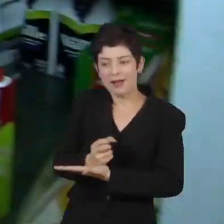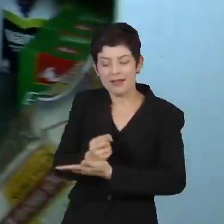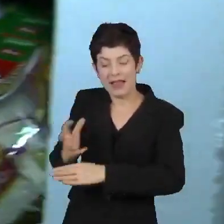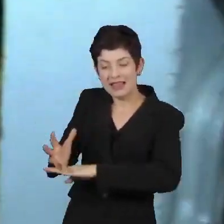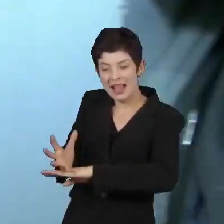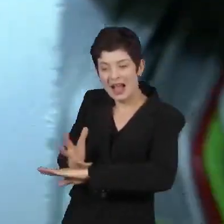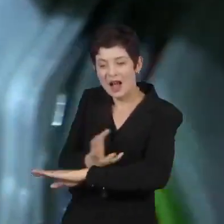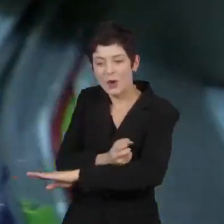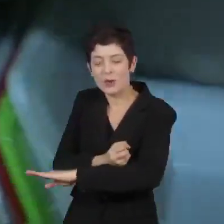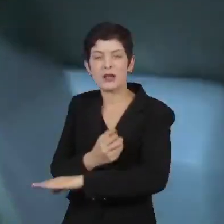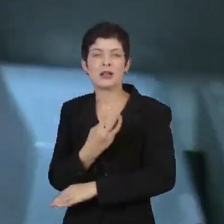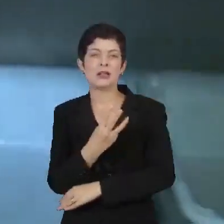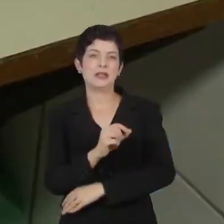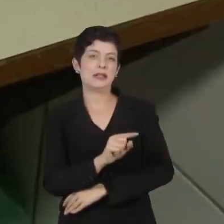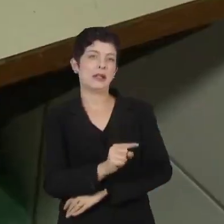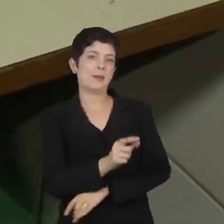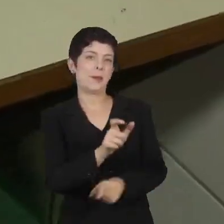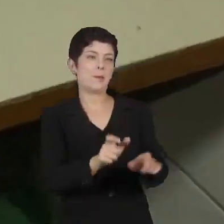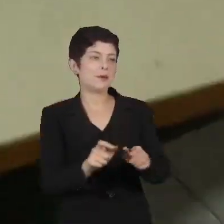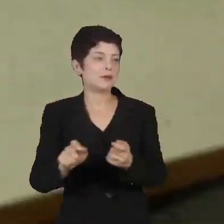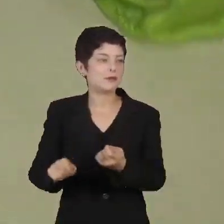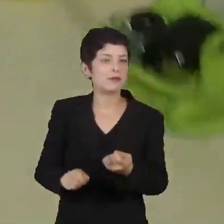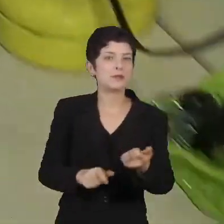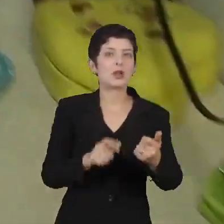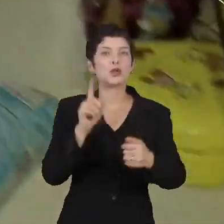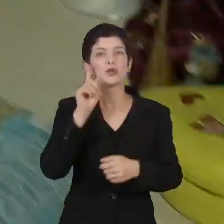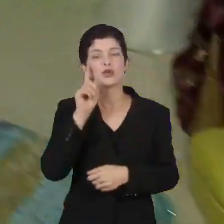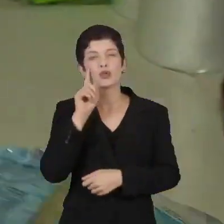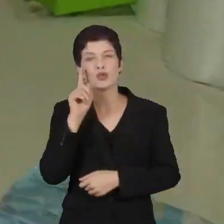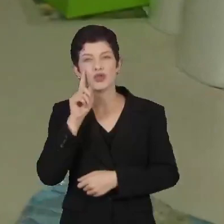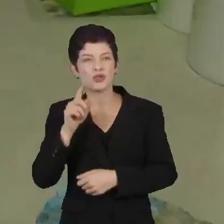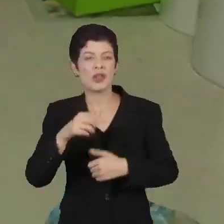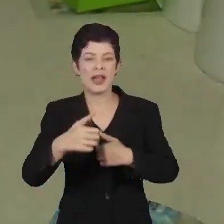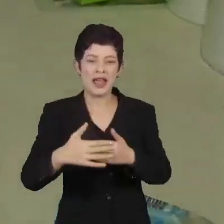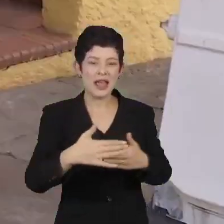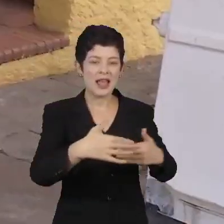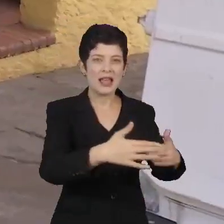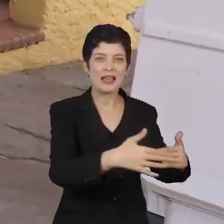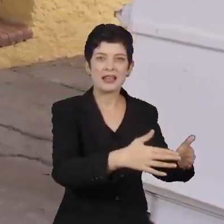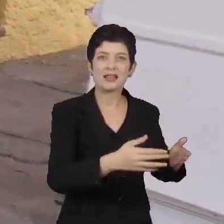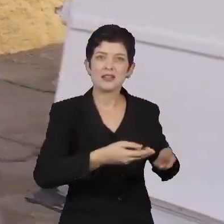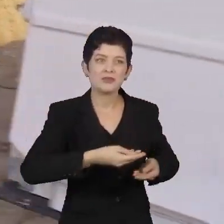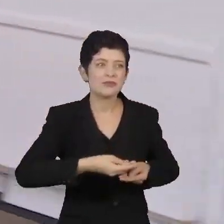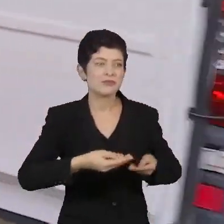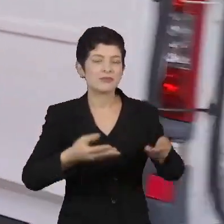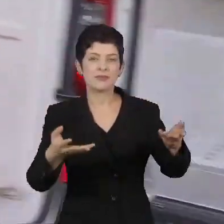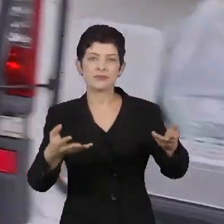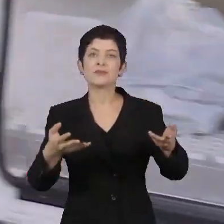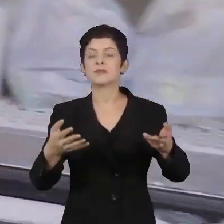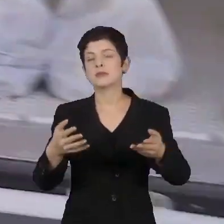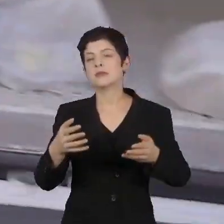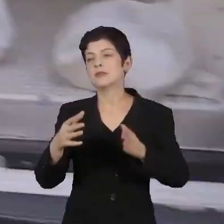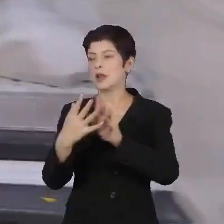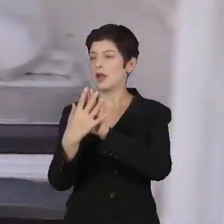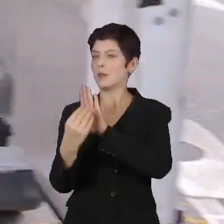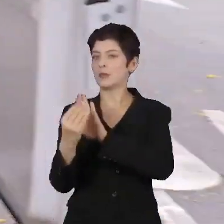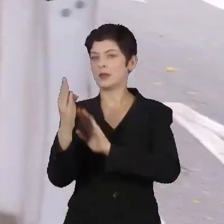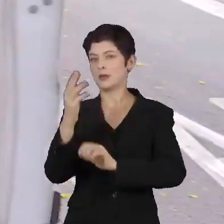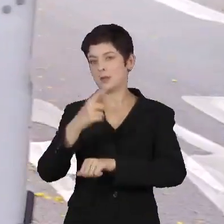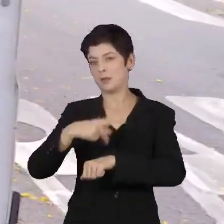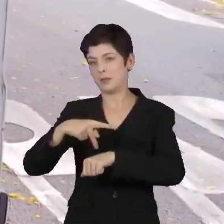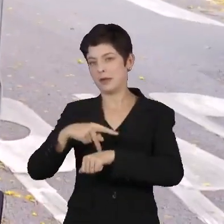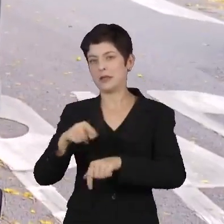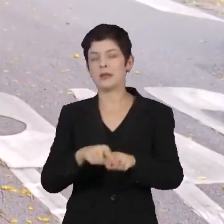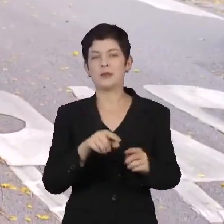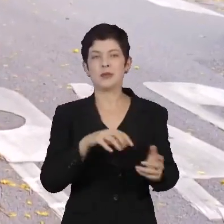ao menos 30 mil pessoas são beneficiadas todos os dias com esse trabalho. Um exemplo para o resto do país e do mundo.